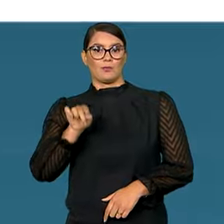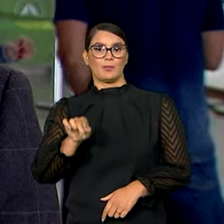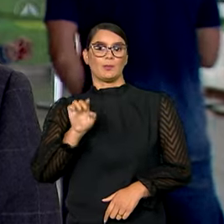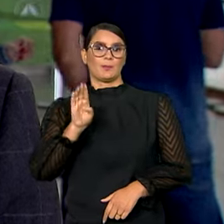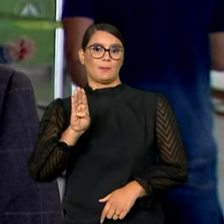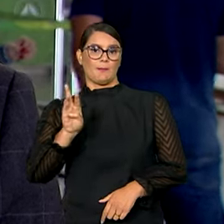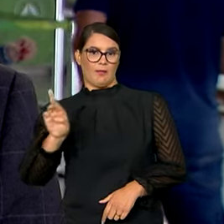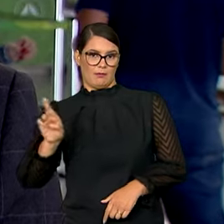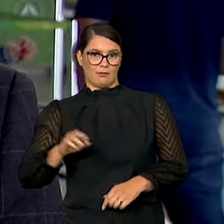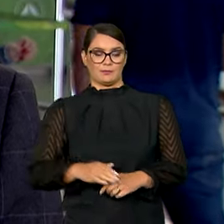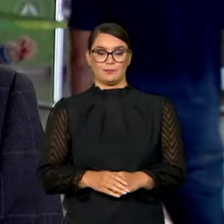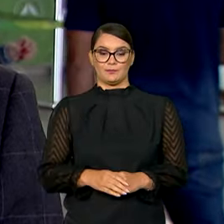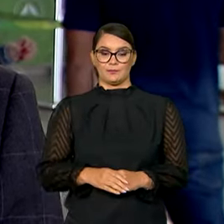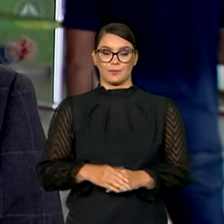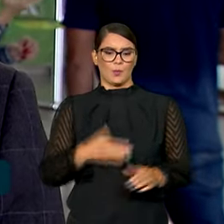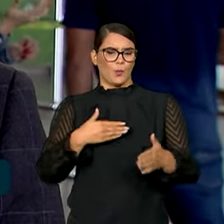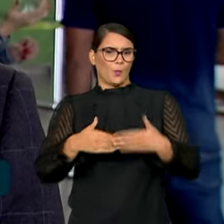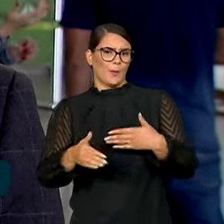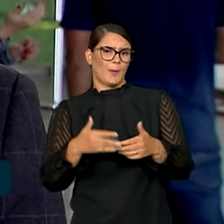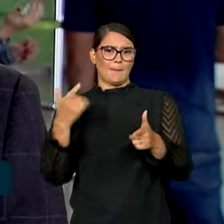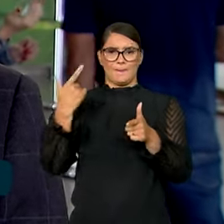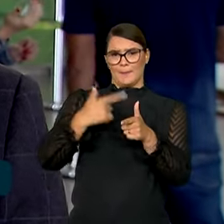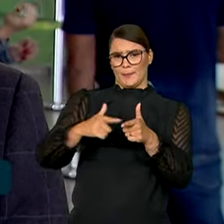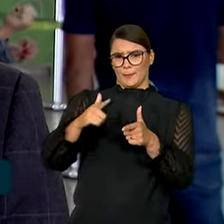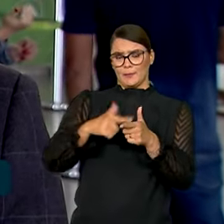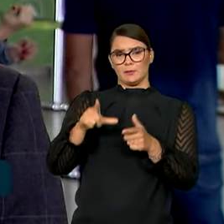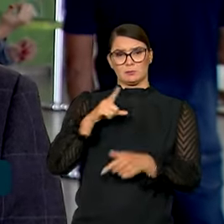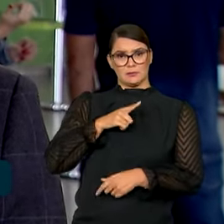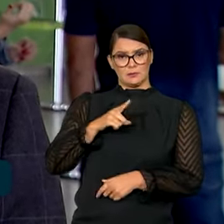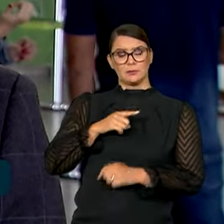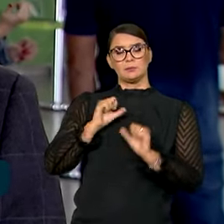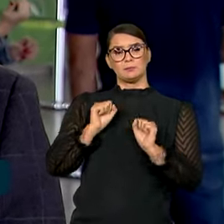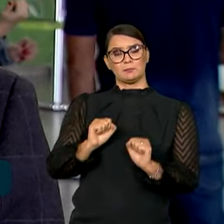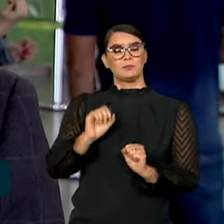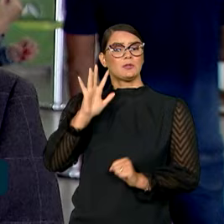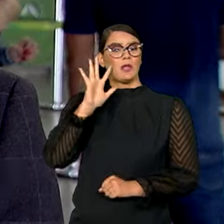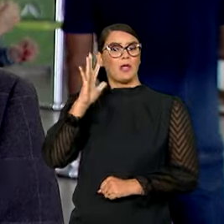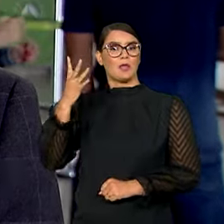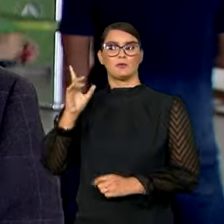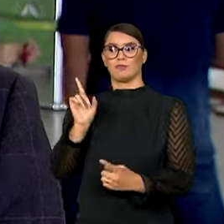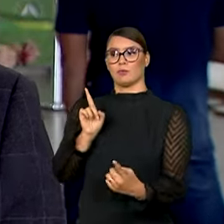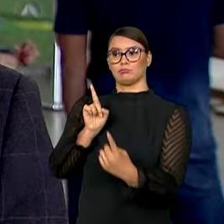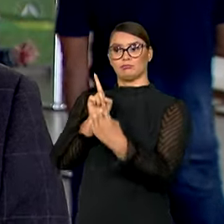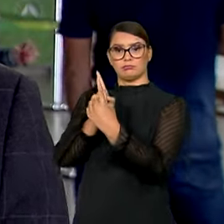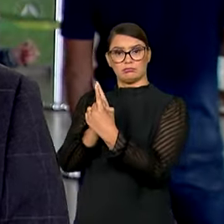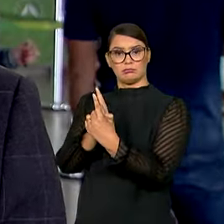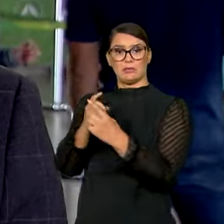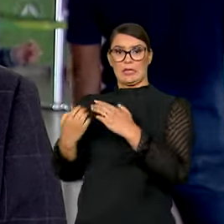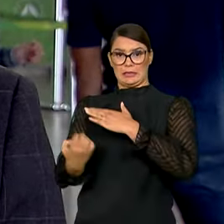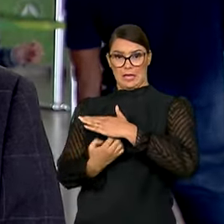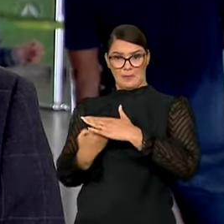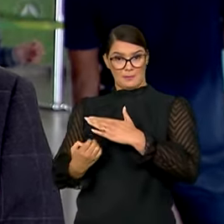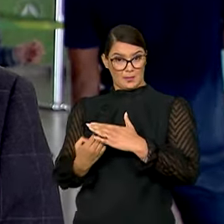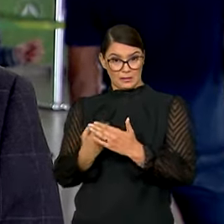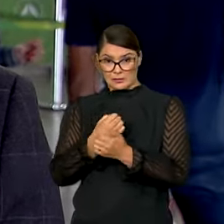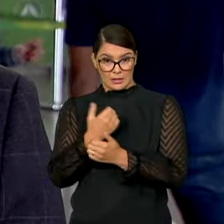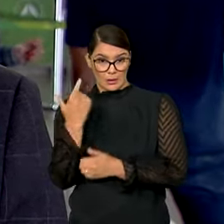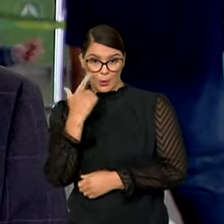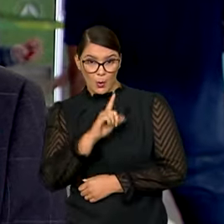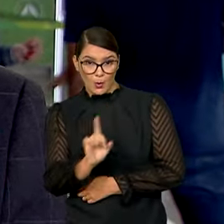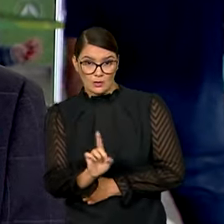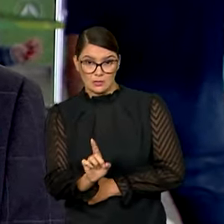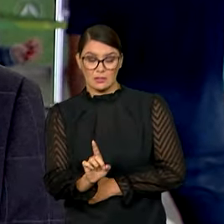consumidor.gov.br. Toda e qualquer situação, ela deve ser resolvida no balcão da empresa. Não tendo essa possibilidade,